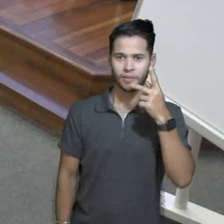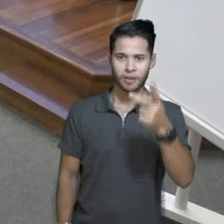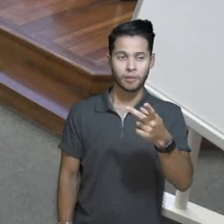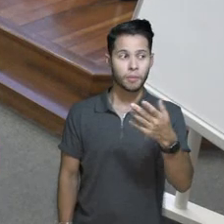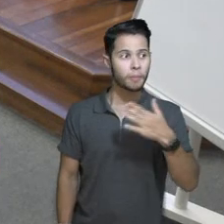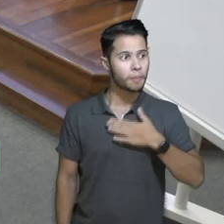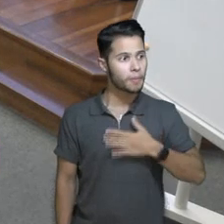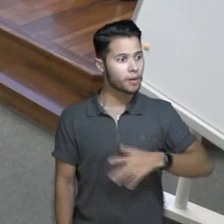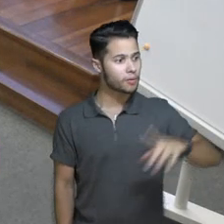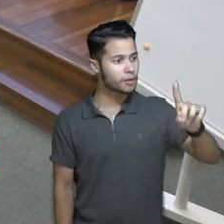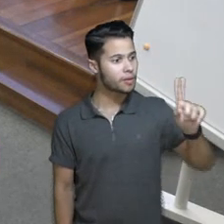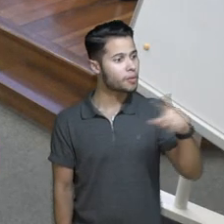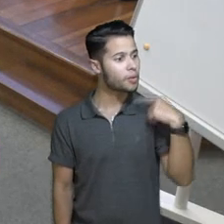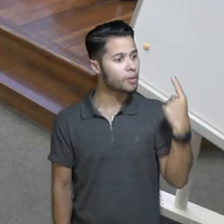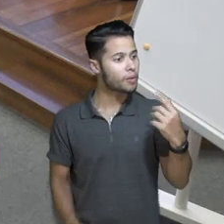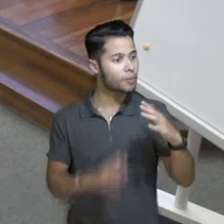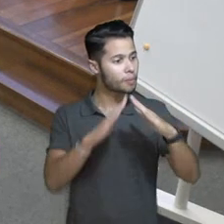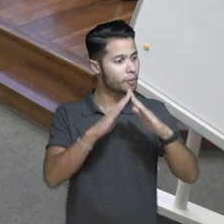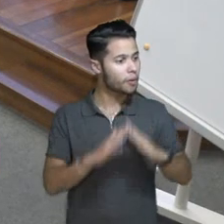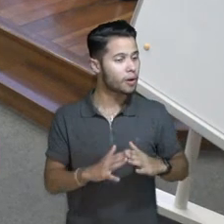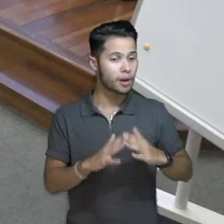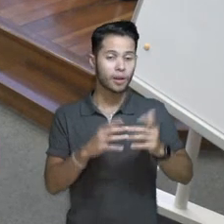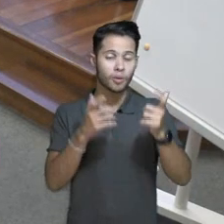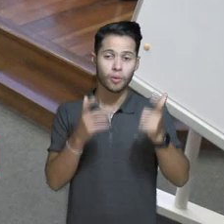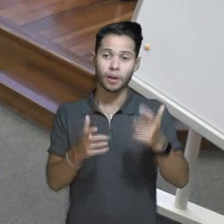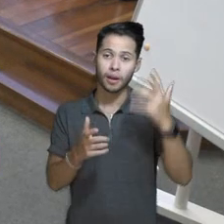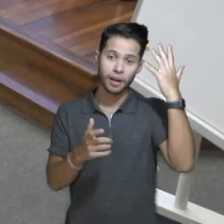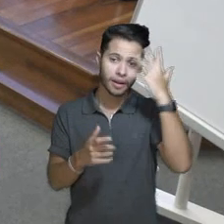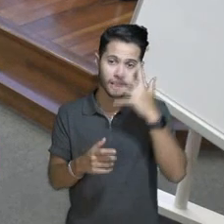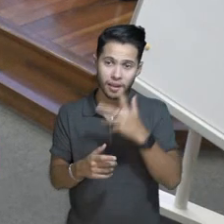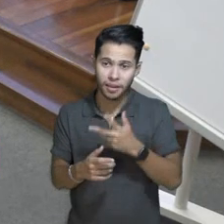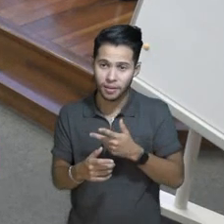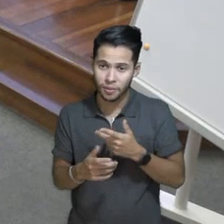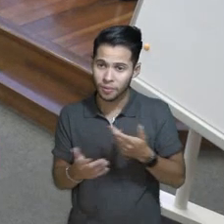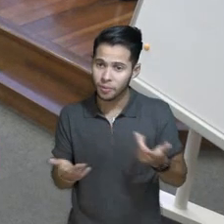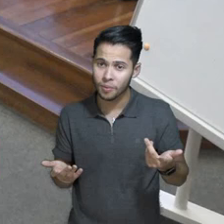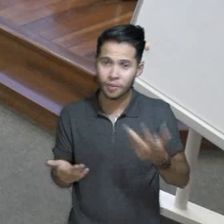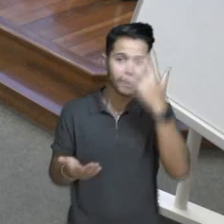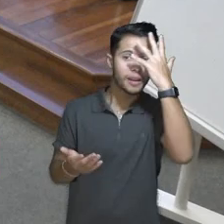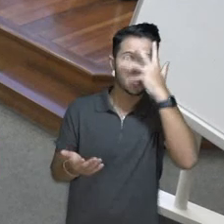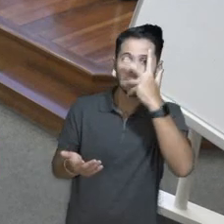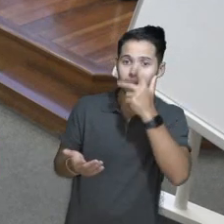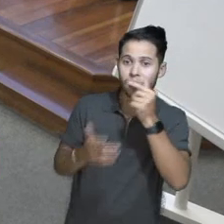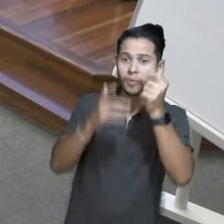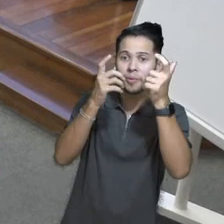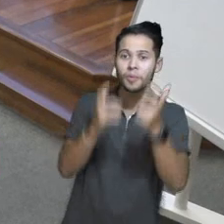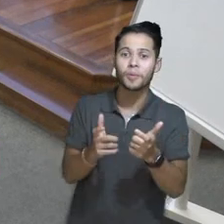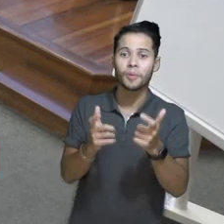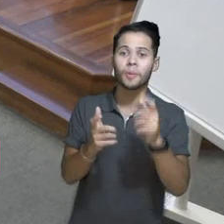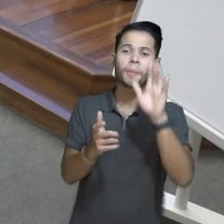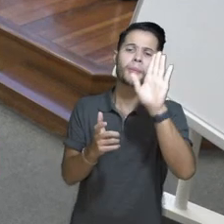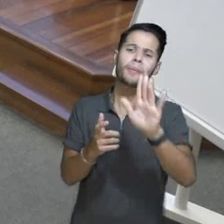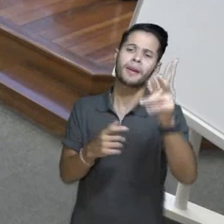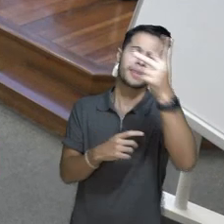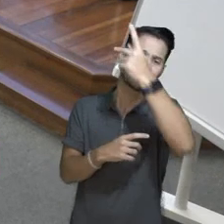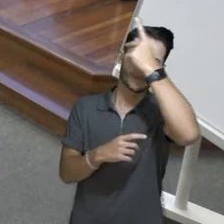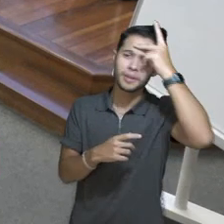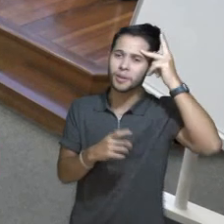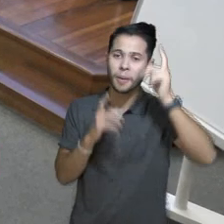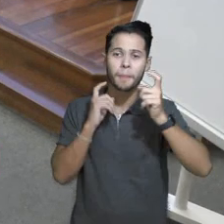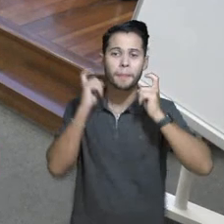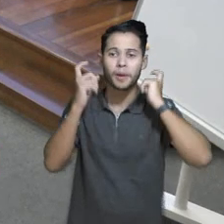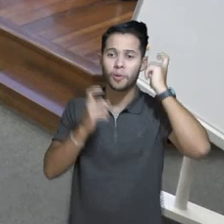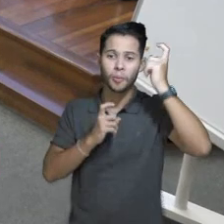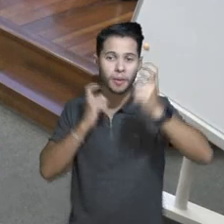num lugar tão lindo eu que sou de fora né num lugar tão lindo mas um lugar que as pessoas não se preocupo com